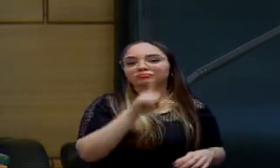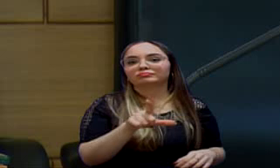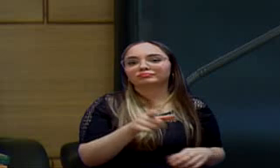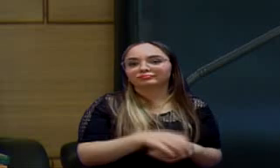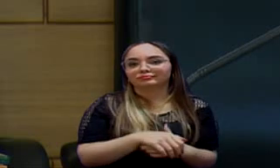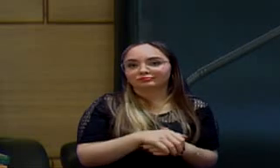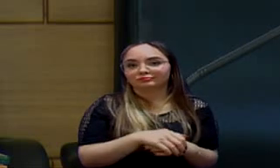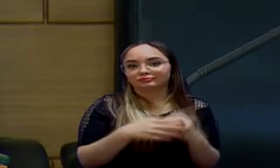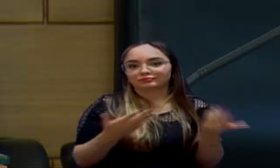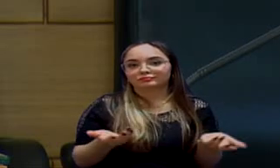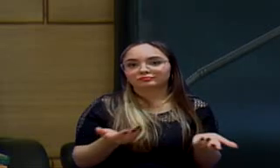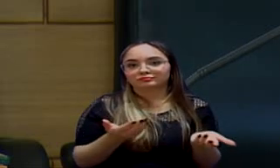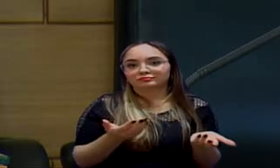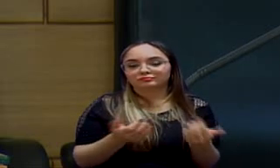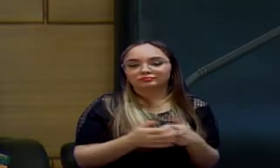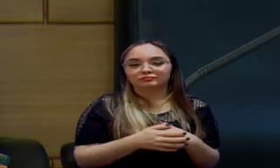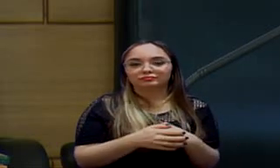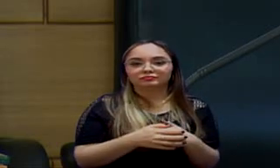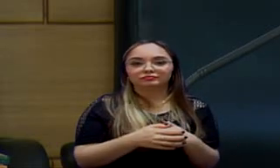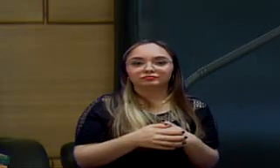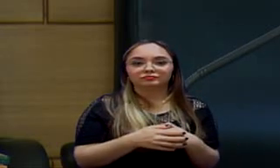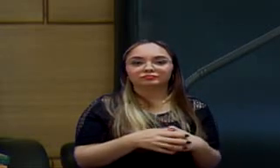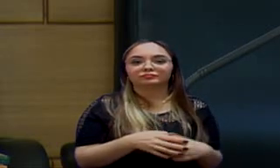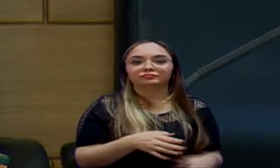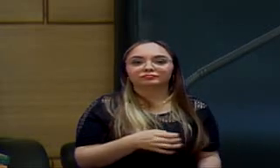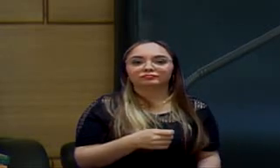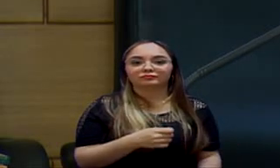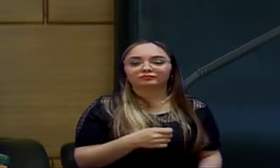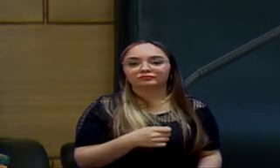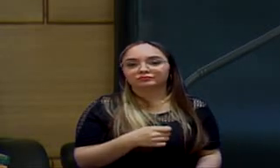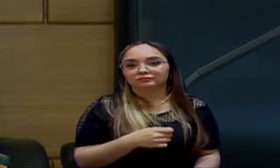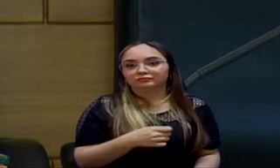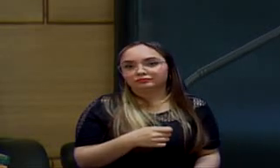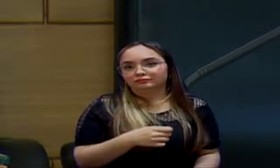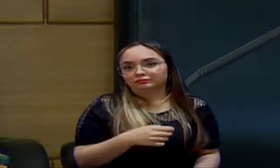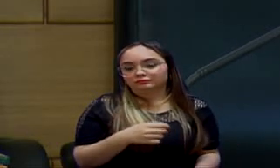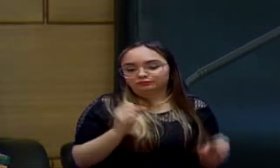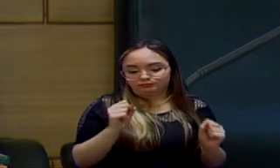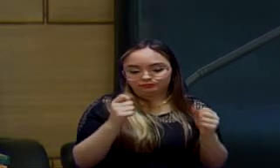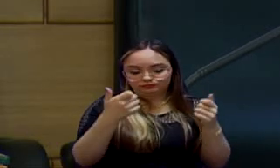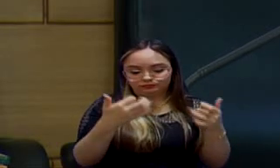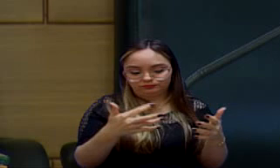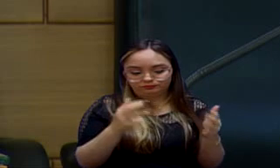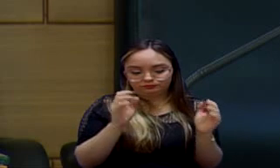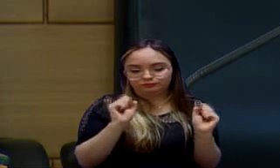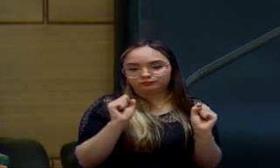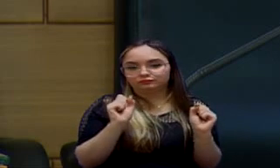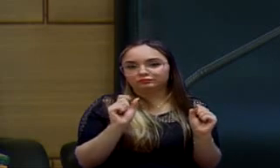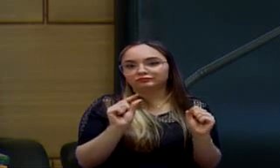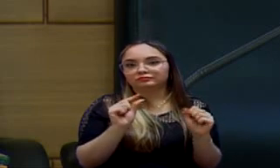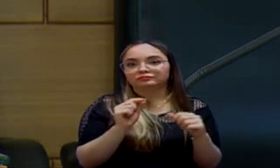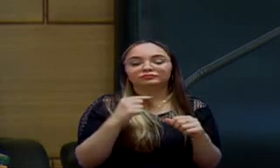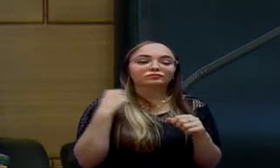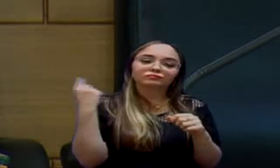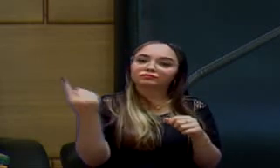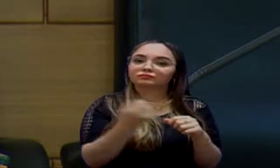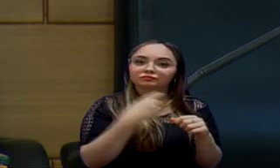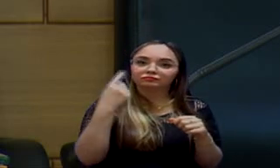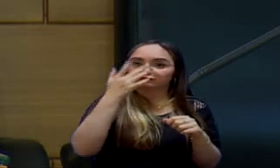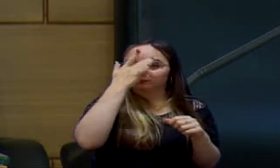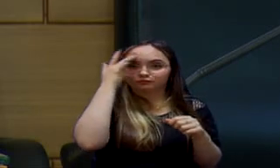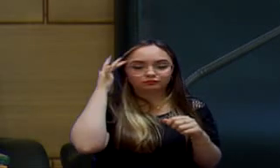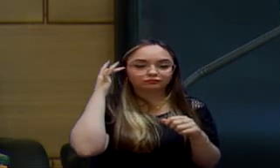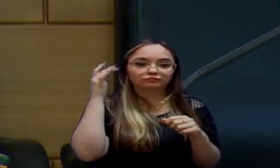eu eu sou eu posso dizer com muita tranquilidade aqui que todos os